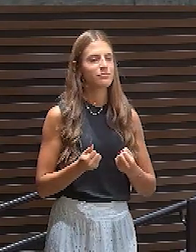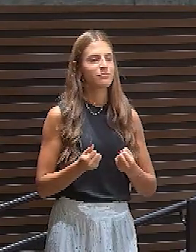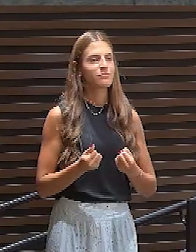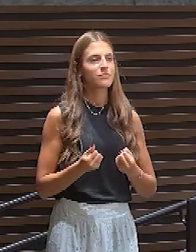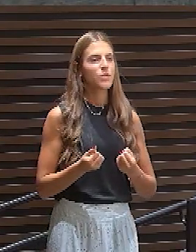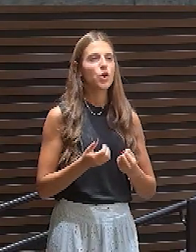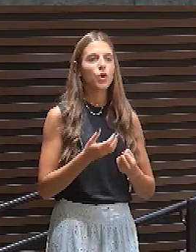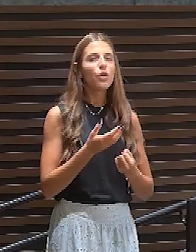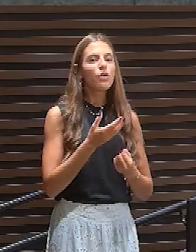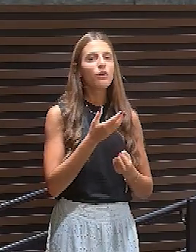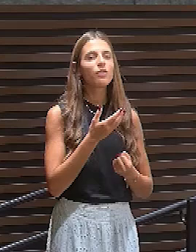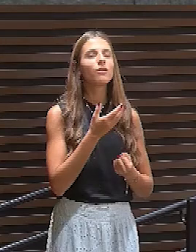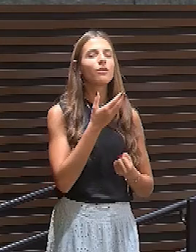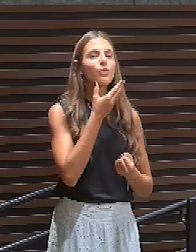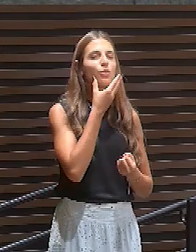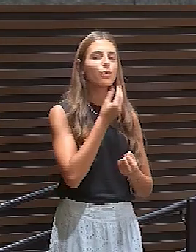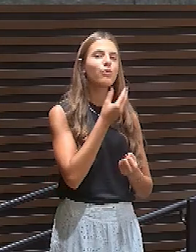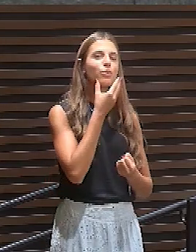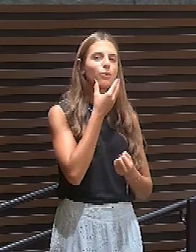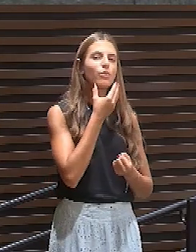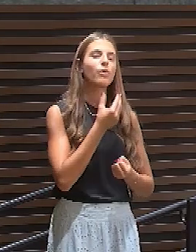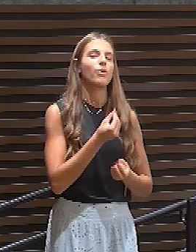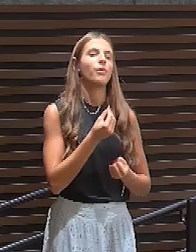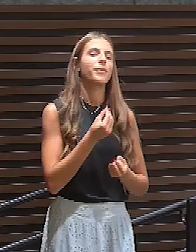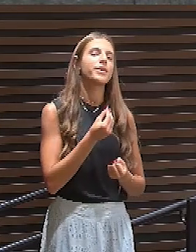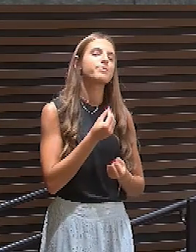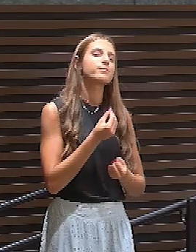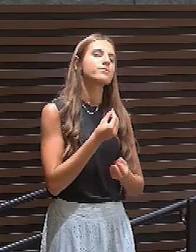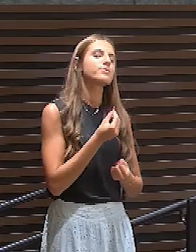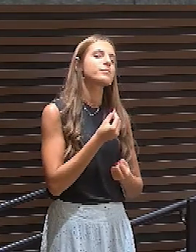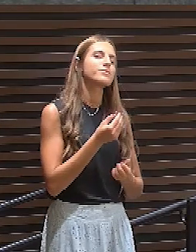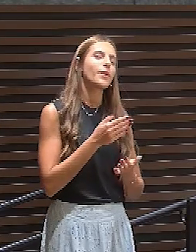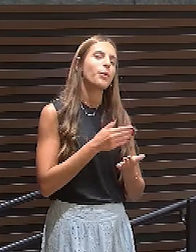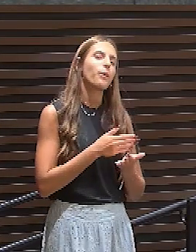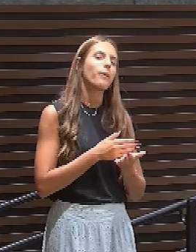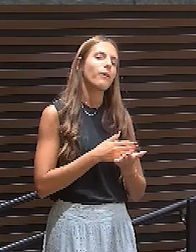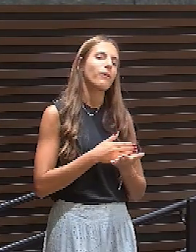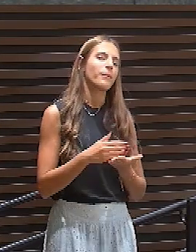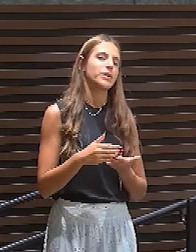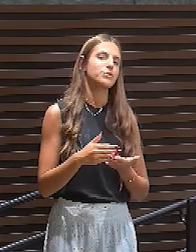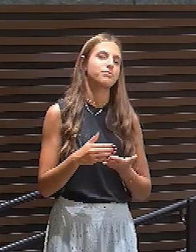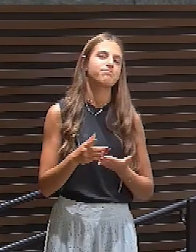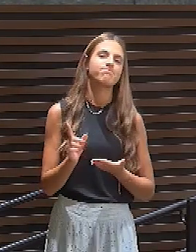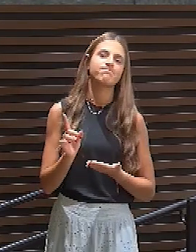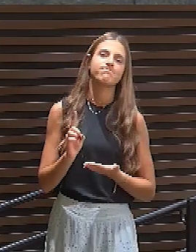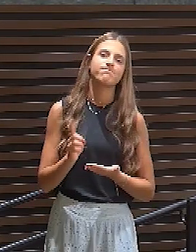de Neandertales, foi o começo? Não, meu irmão.